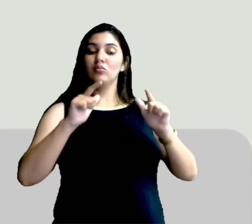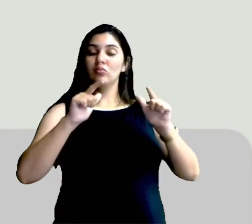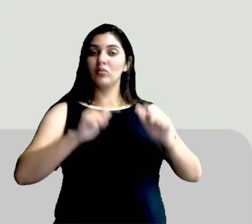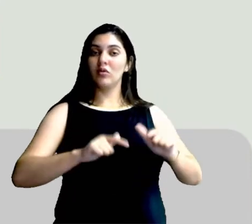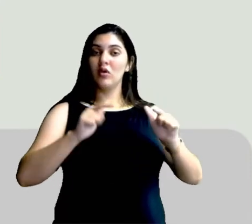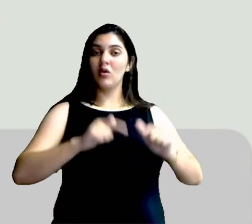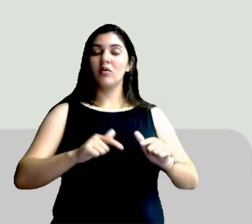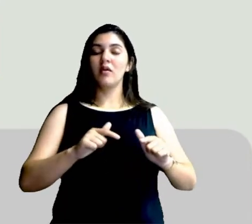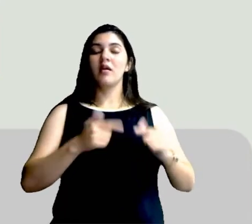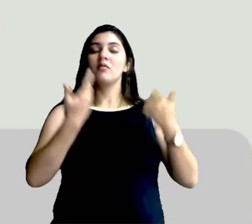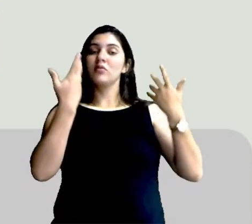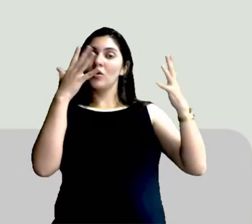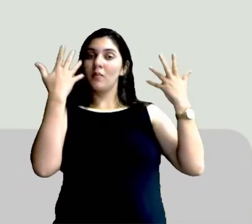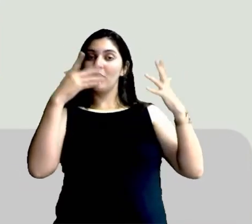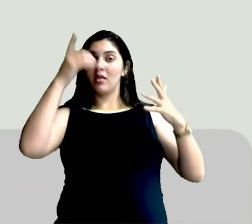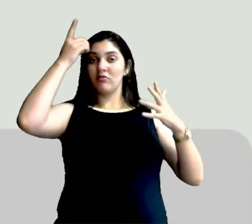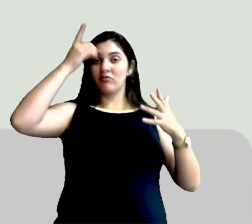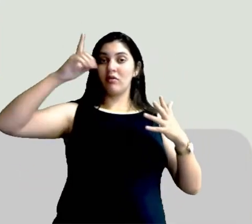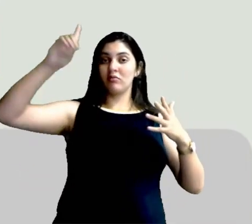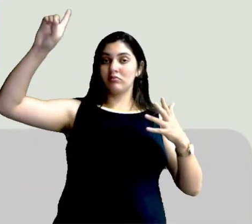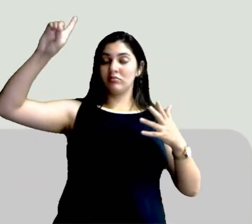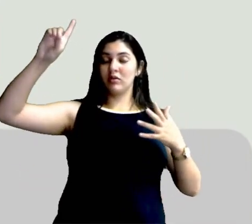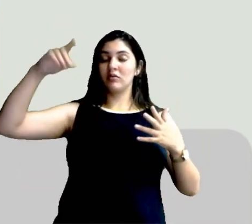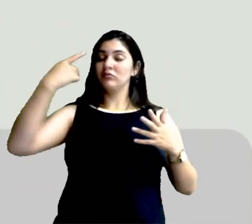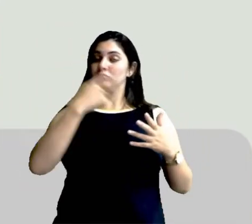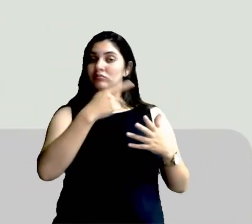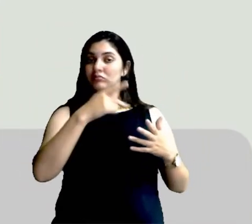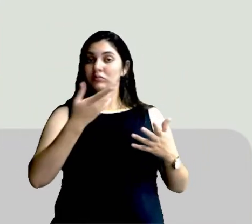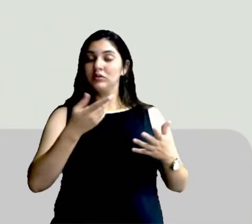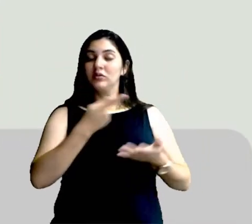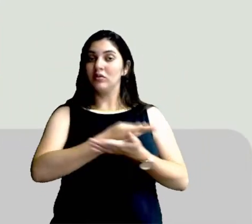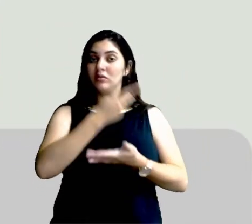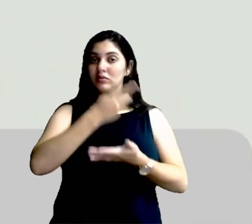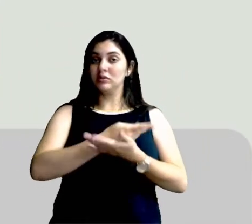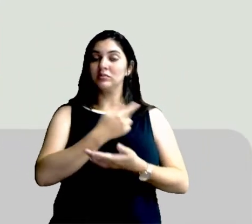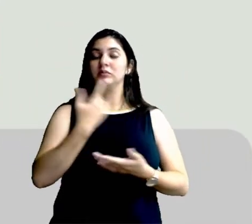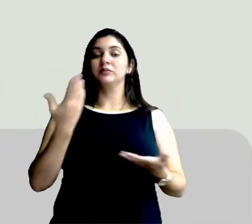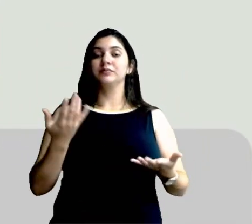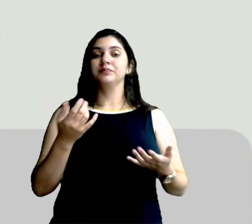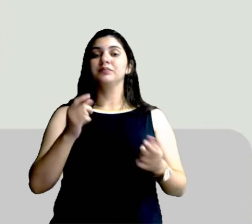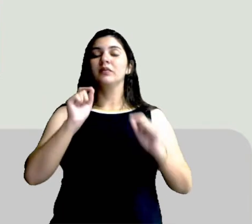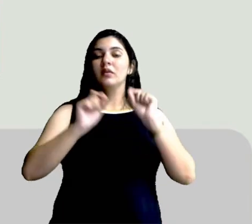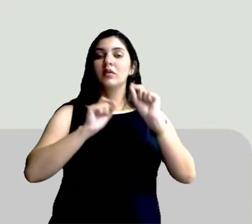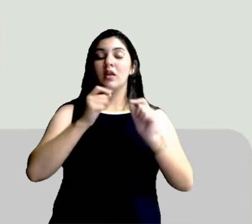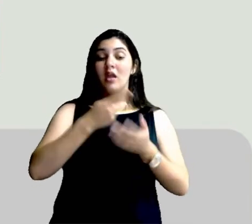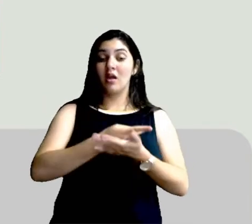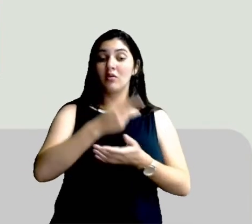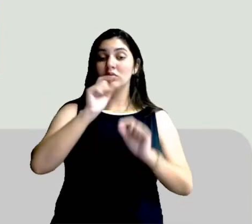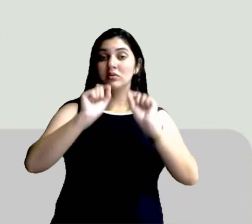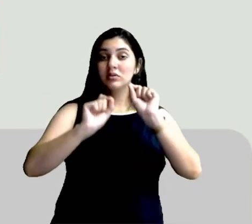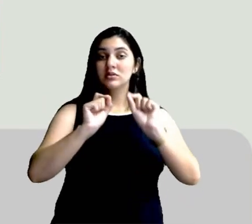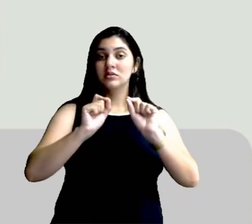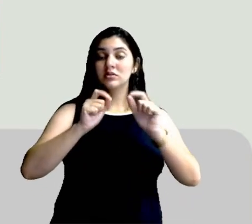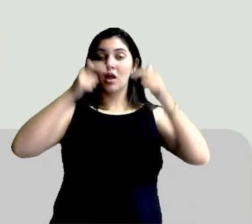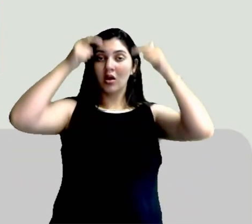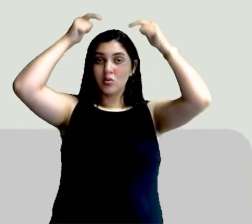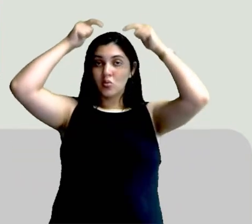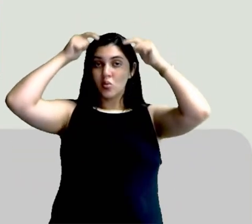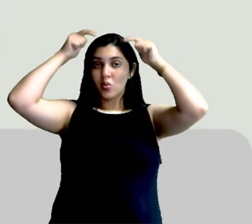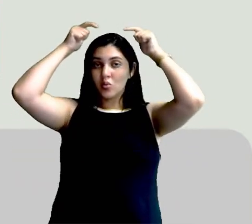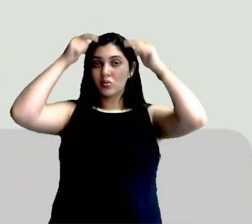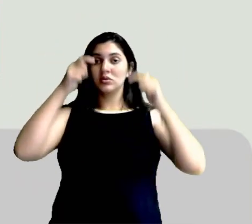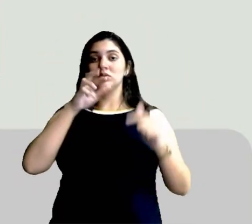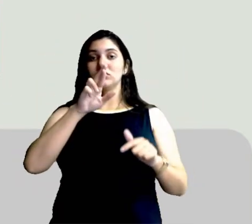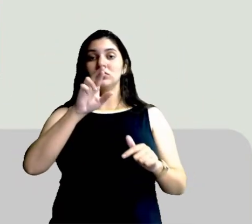em homenagem ao Deus Amon inclusive nesse tempo nesse tempo aqui era a onde acontecia a coroação dos Reis